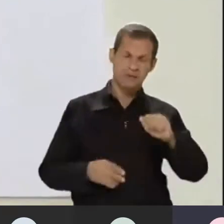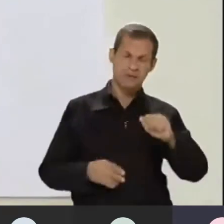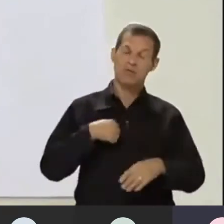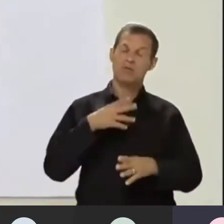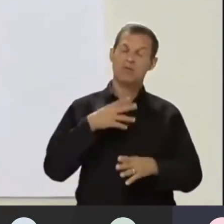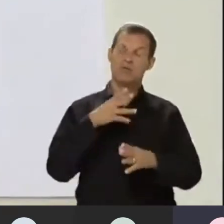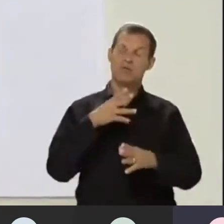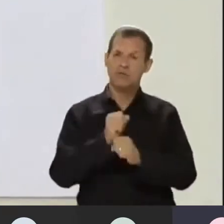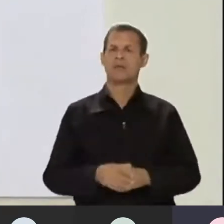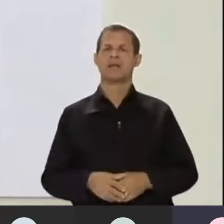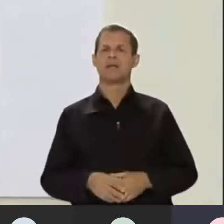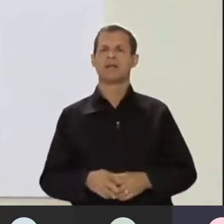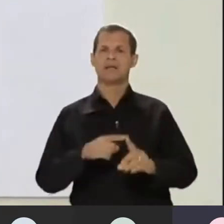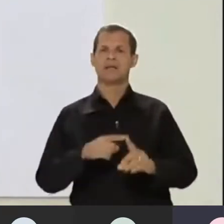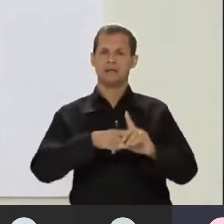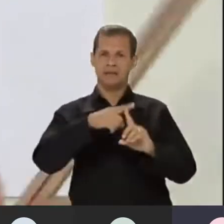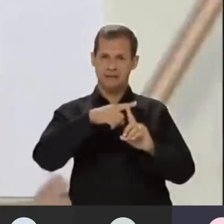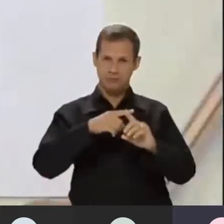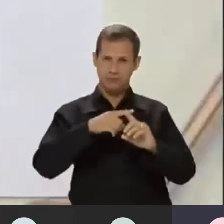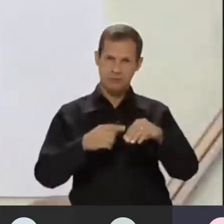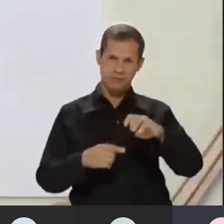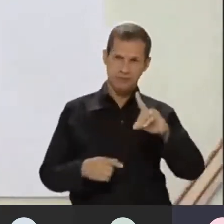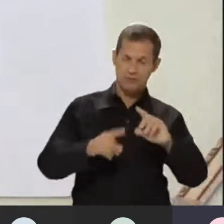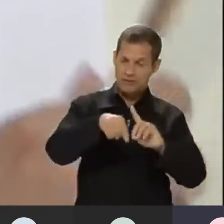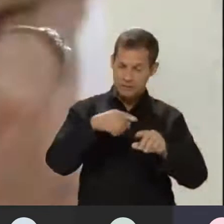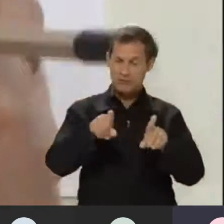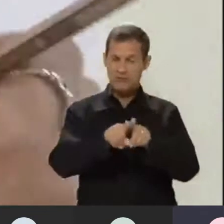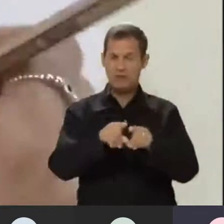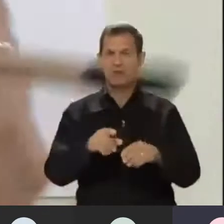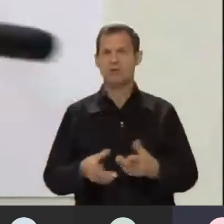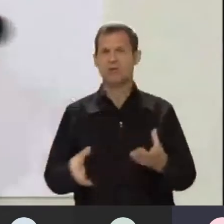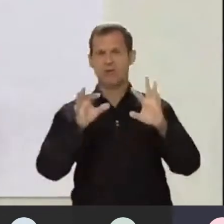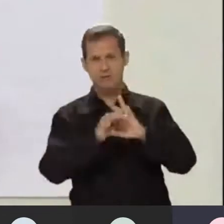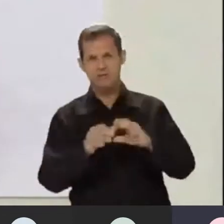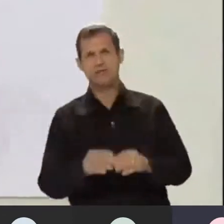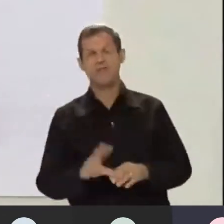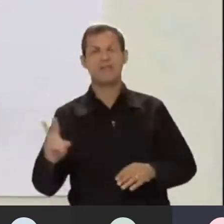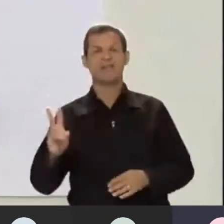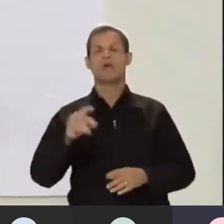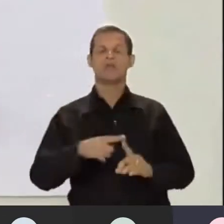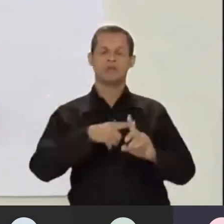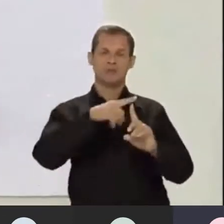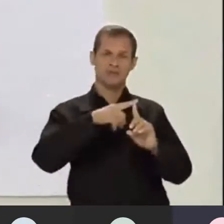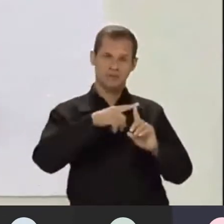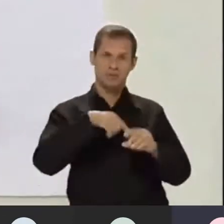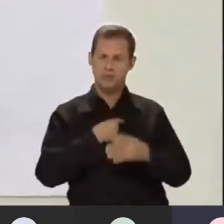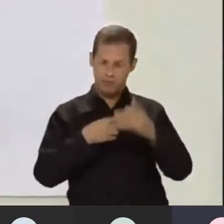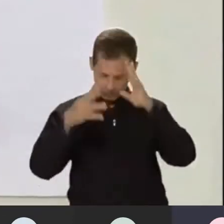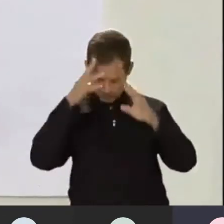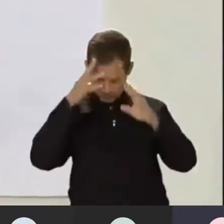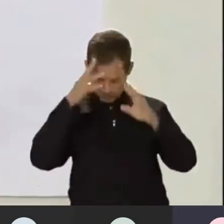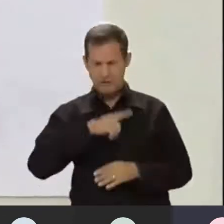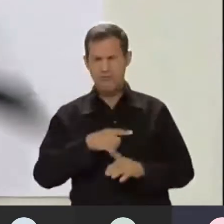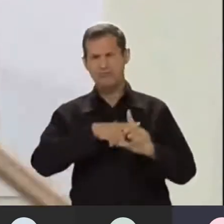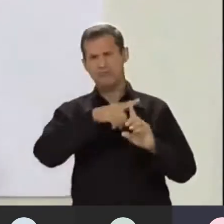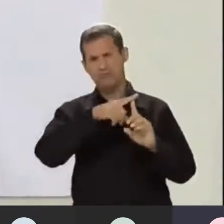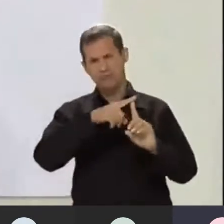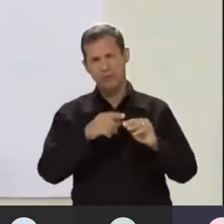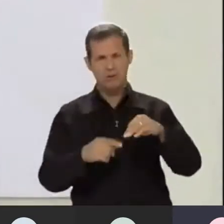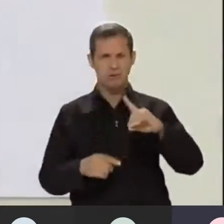vou só falar temperatura média. E depois nós vamos ter que cruzar, então, esse valor de temperatura. Então, vamos supor que a gente tem